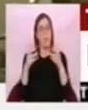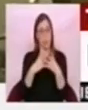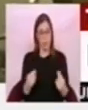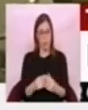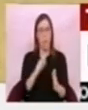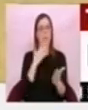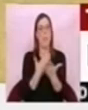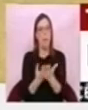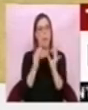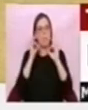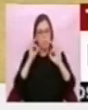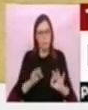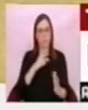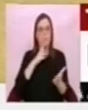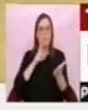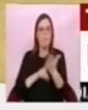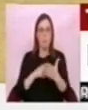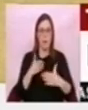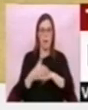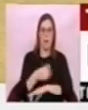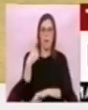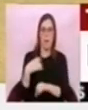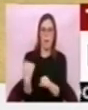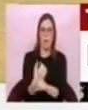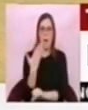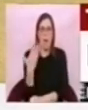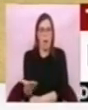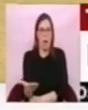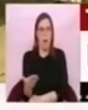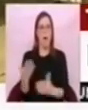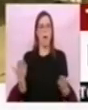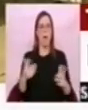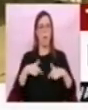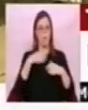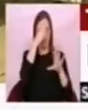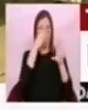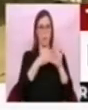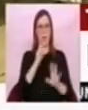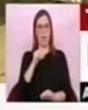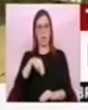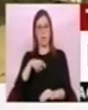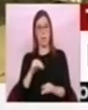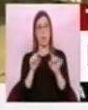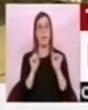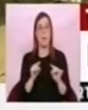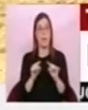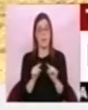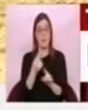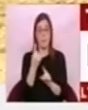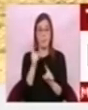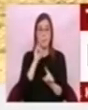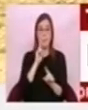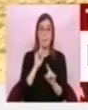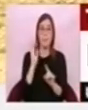que permitam, de facto, que exista acessibilidade aos serviços por parte dos psicólogos no SNS. E aí, talvez uma das coisas